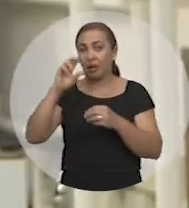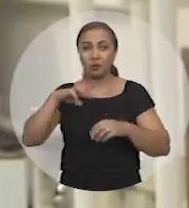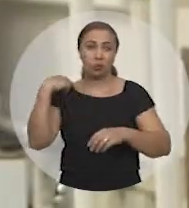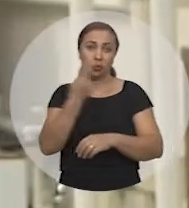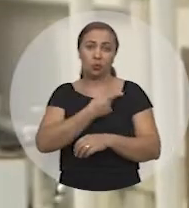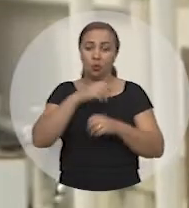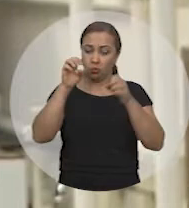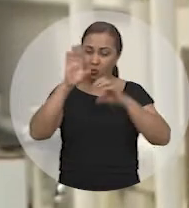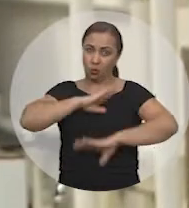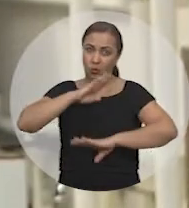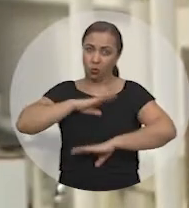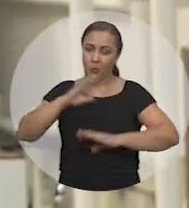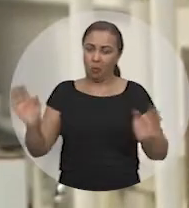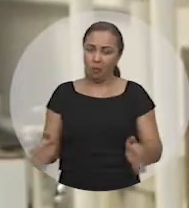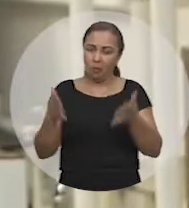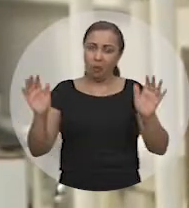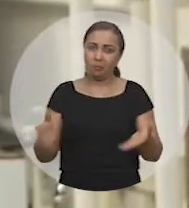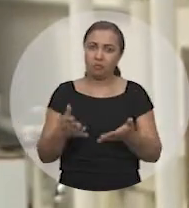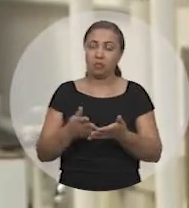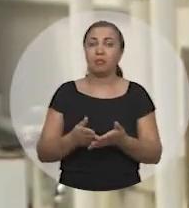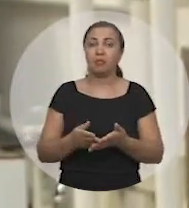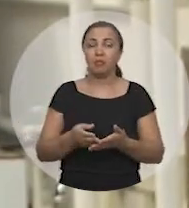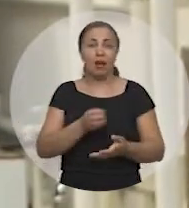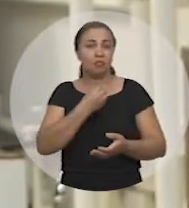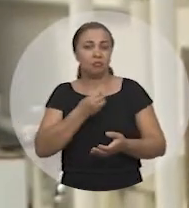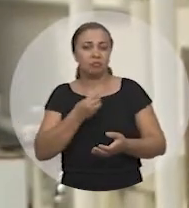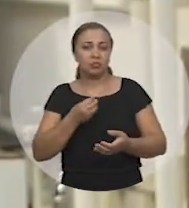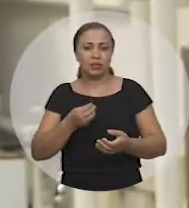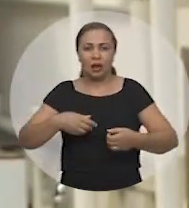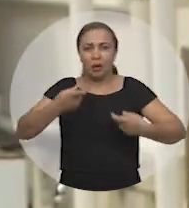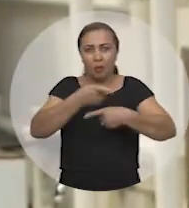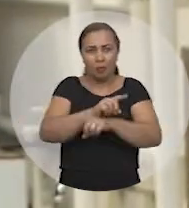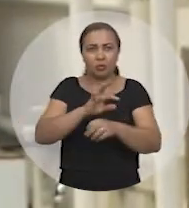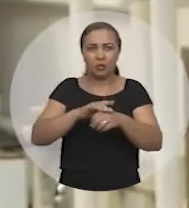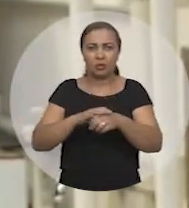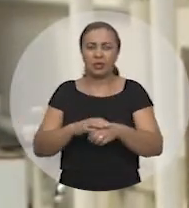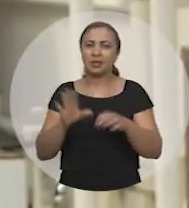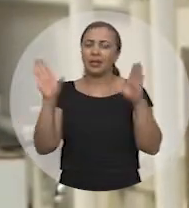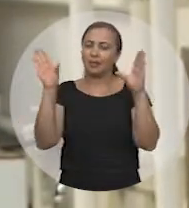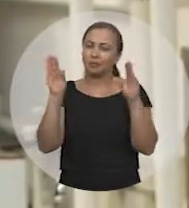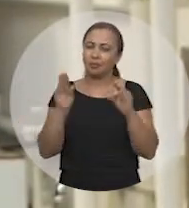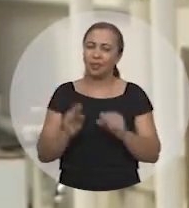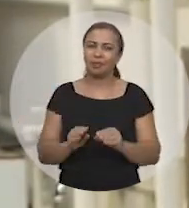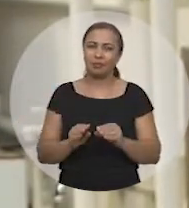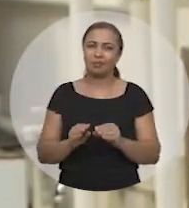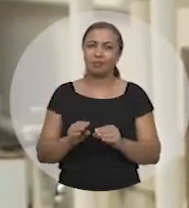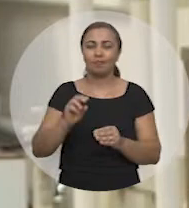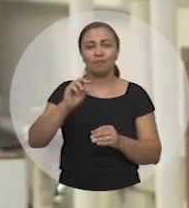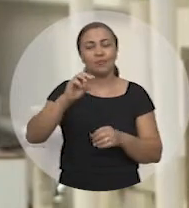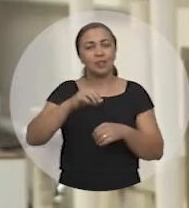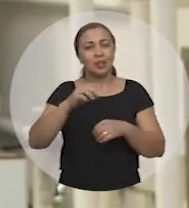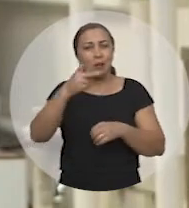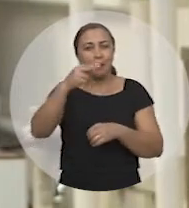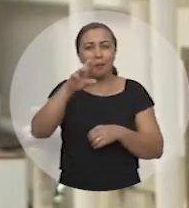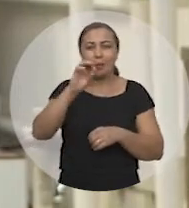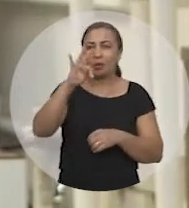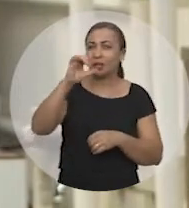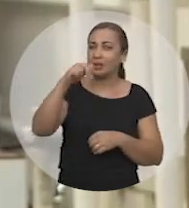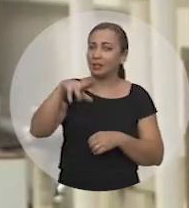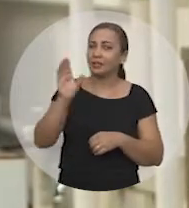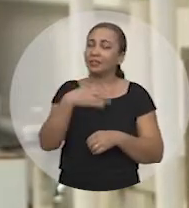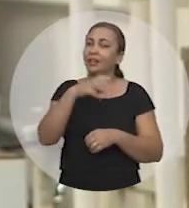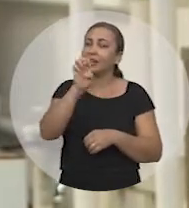para os quais o nosso organismo promove a reação imunológica eles esse repertório ele é menor de proteínas